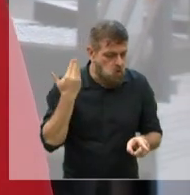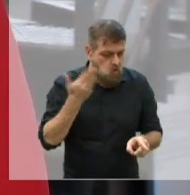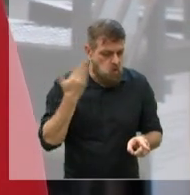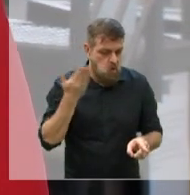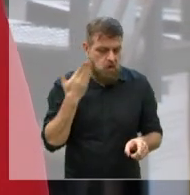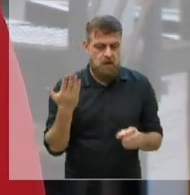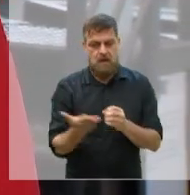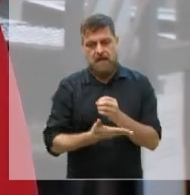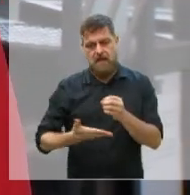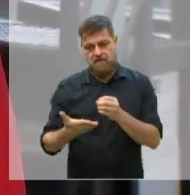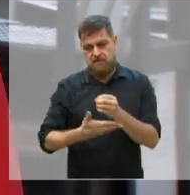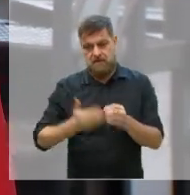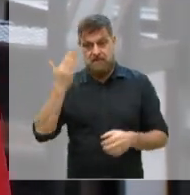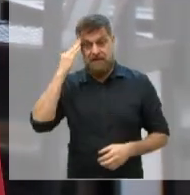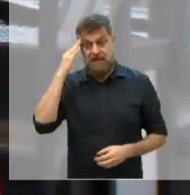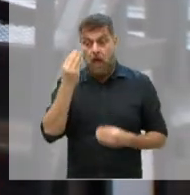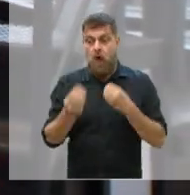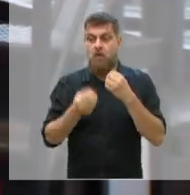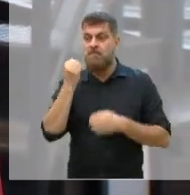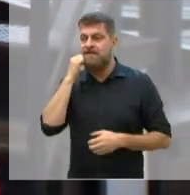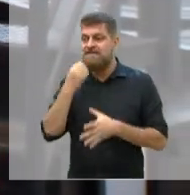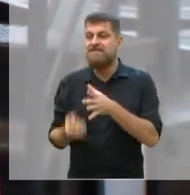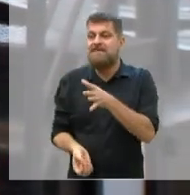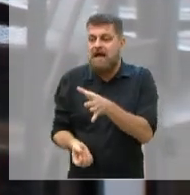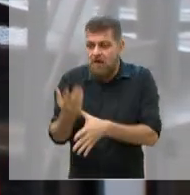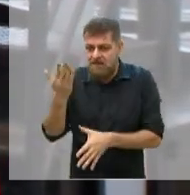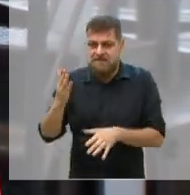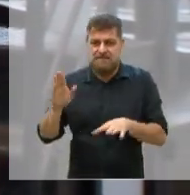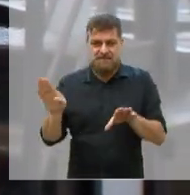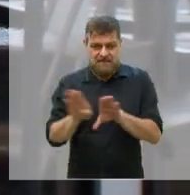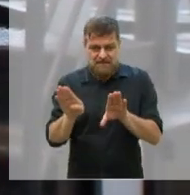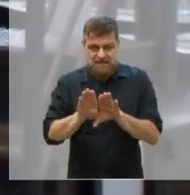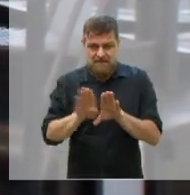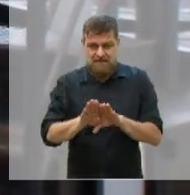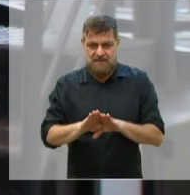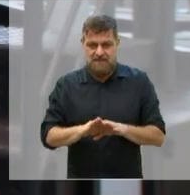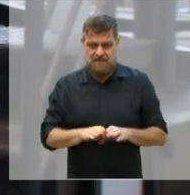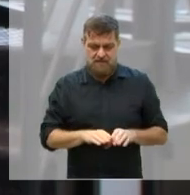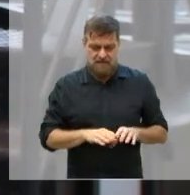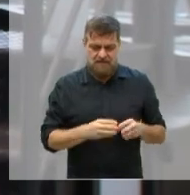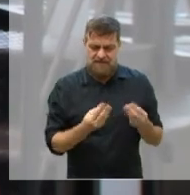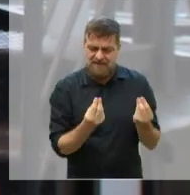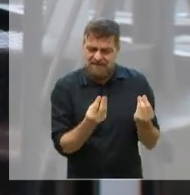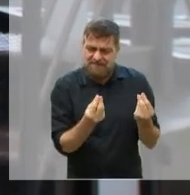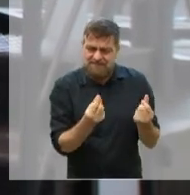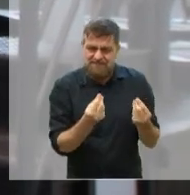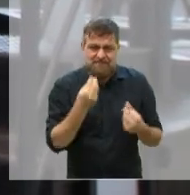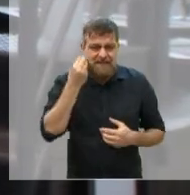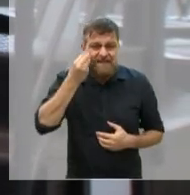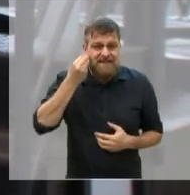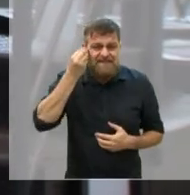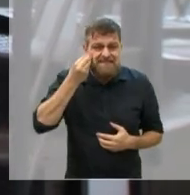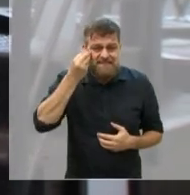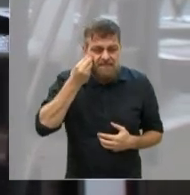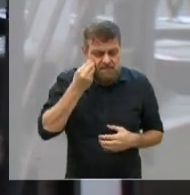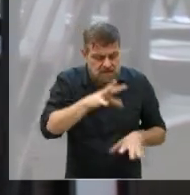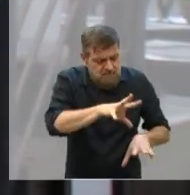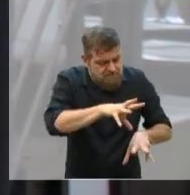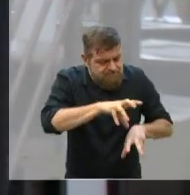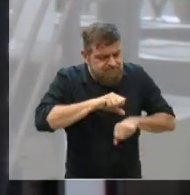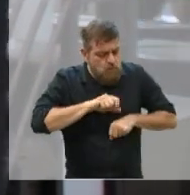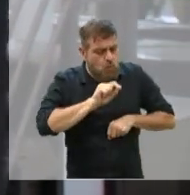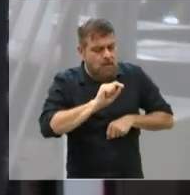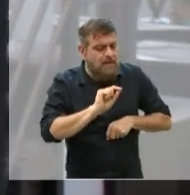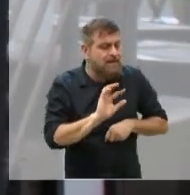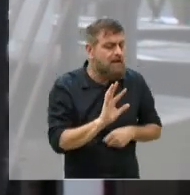ele entenda não apenas como a ciência é produzida, mas essa coisa laboral mesmo, de pôr a mão na massa, de fazer o experimento, de entender o que está